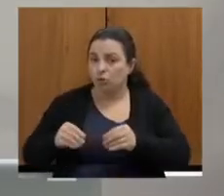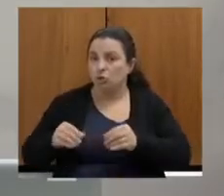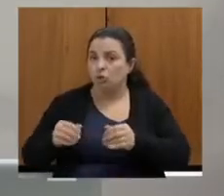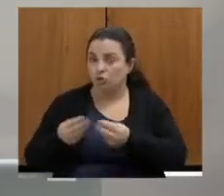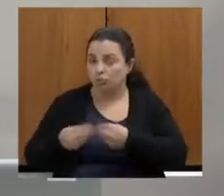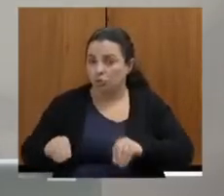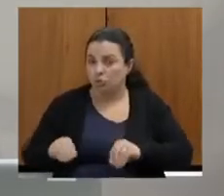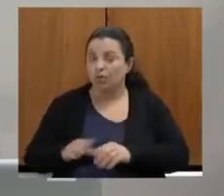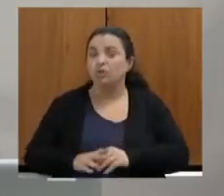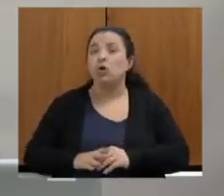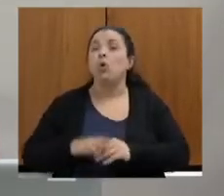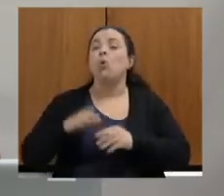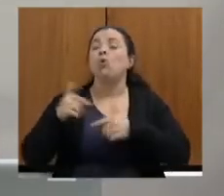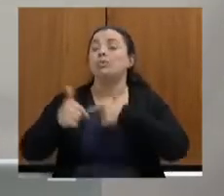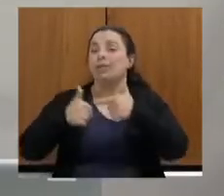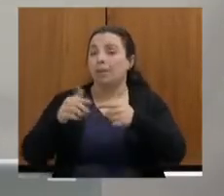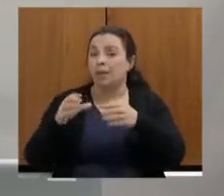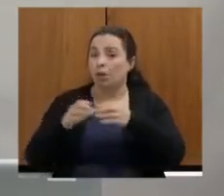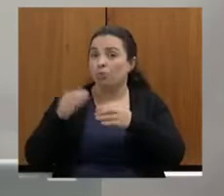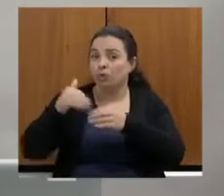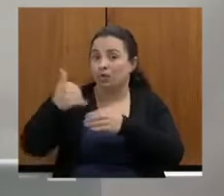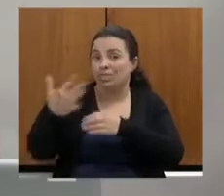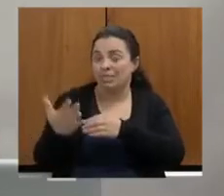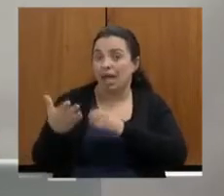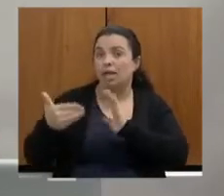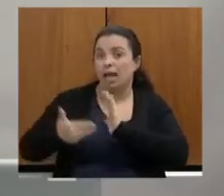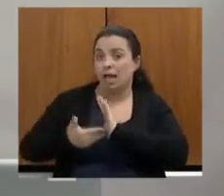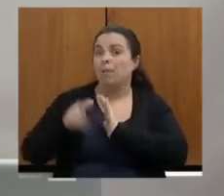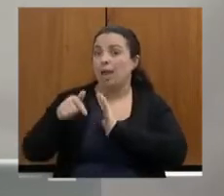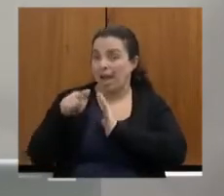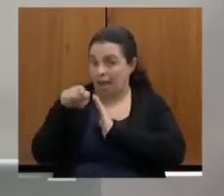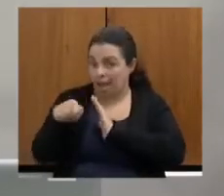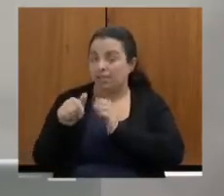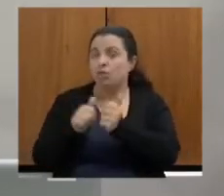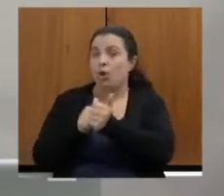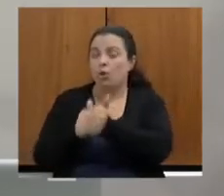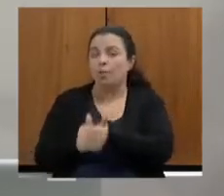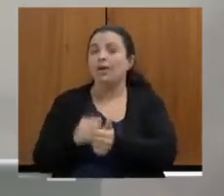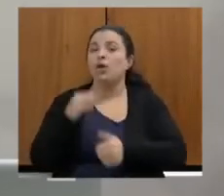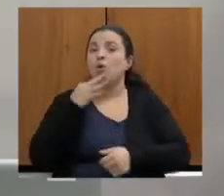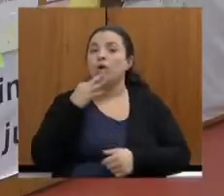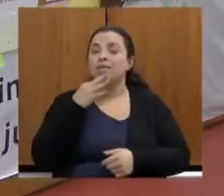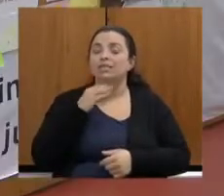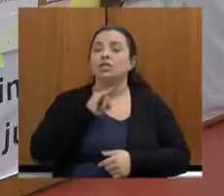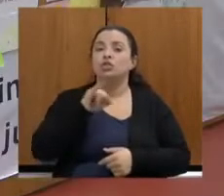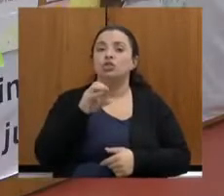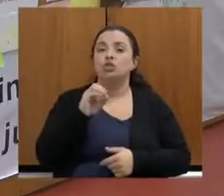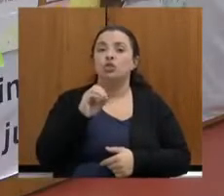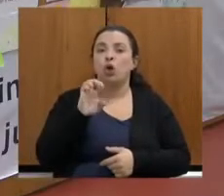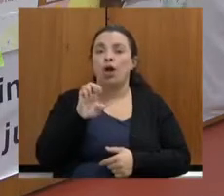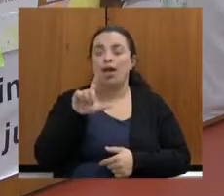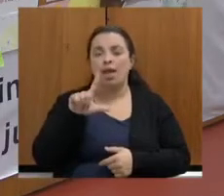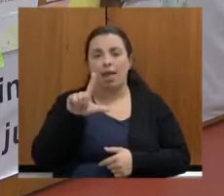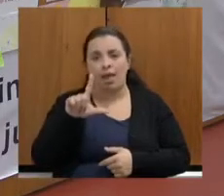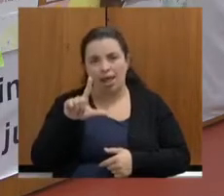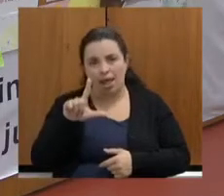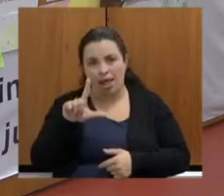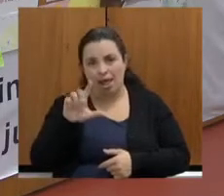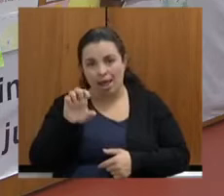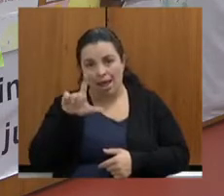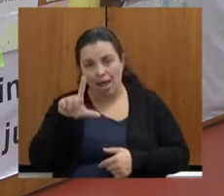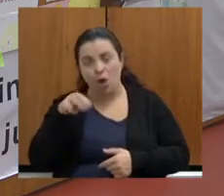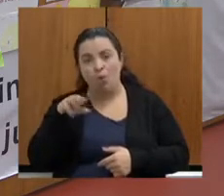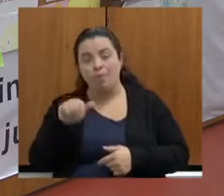externa da Câmara dos Deputados foi assim que eu conheci a Joelma estive na propriedade dela e